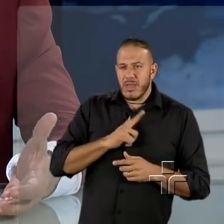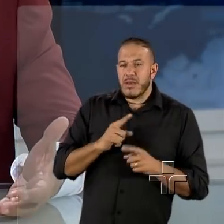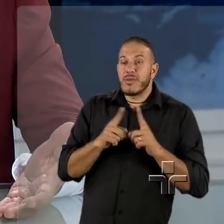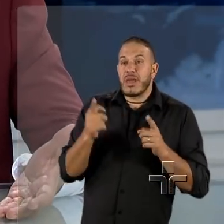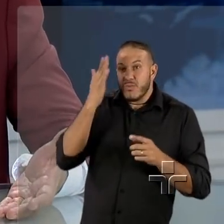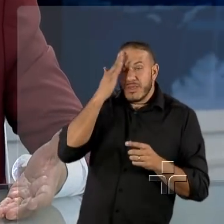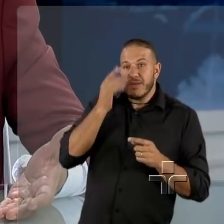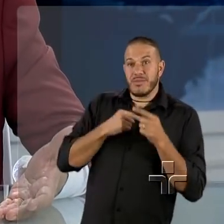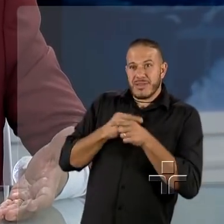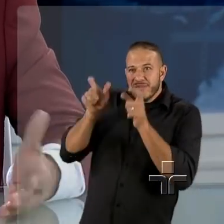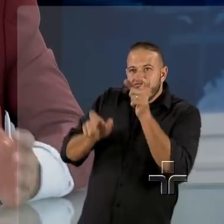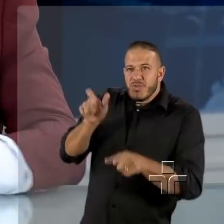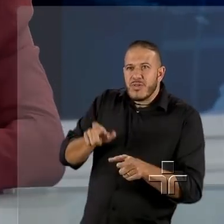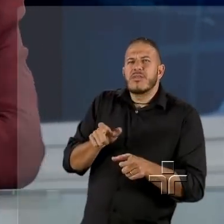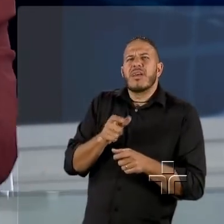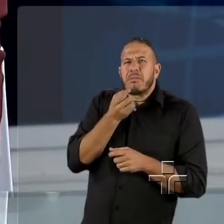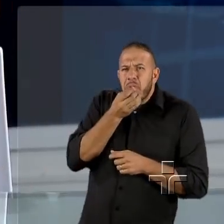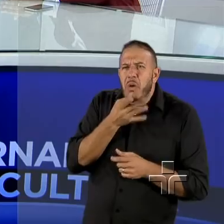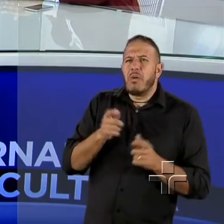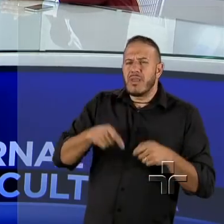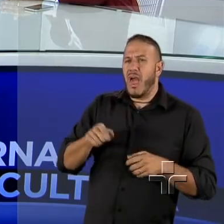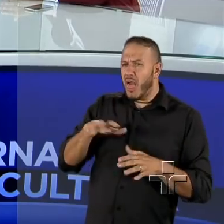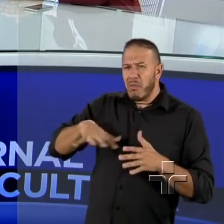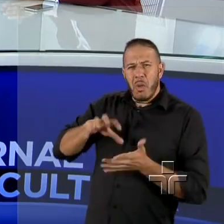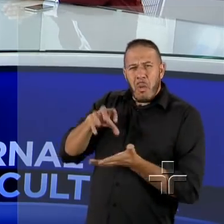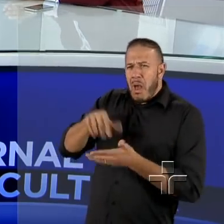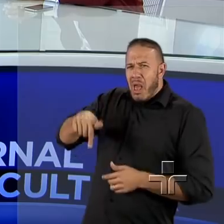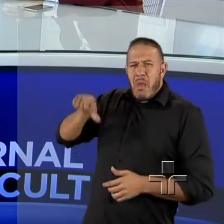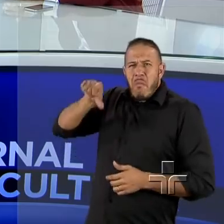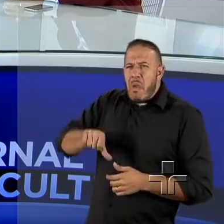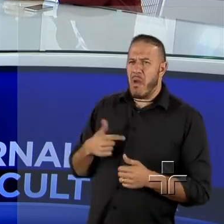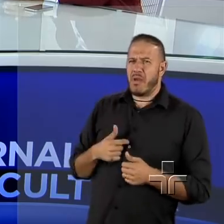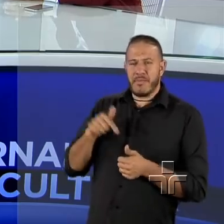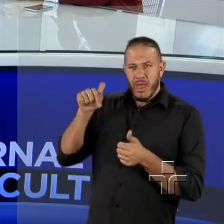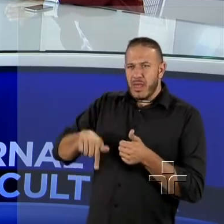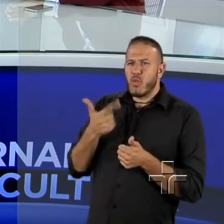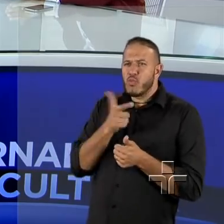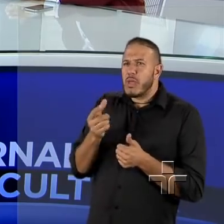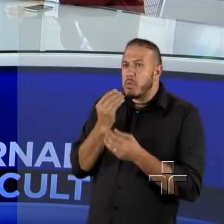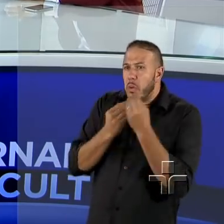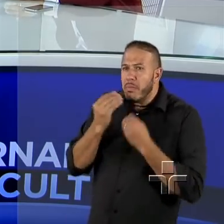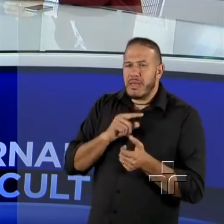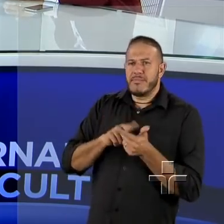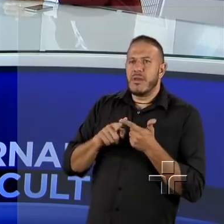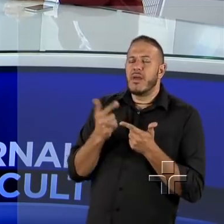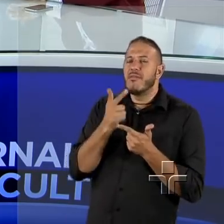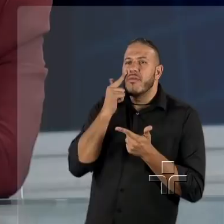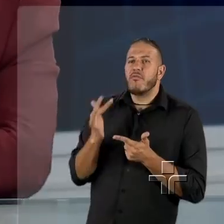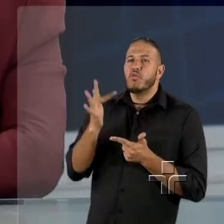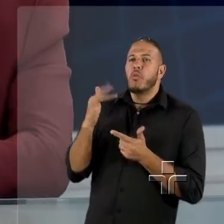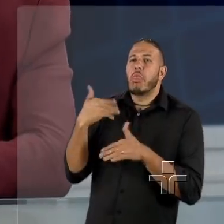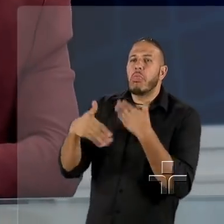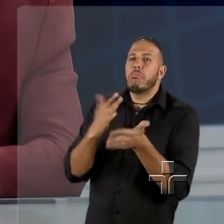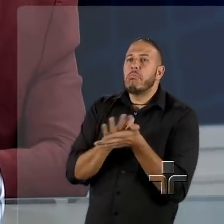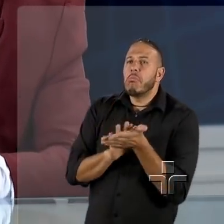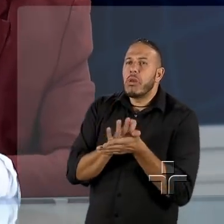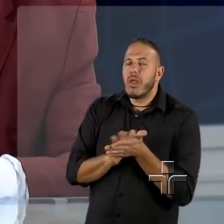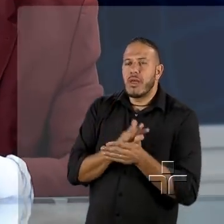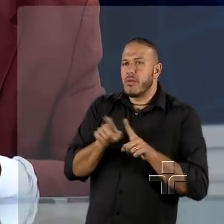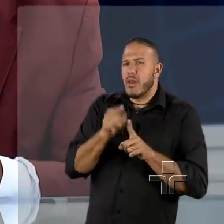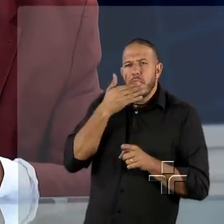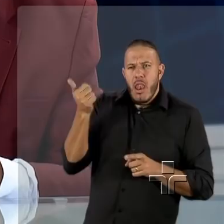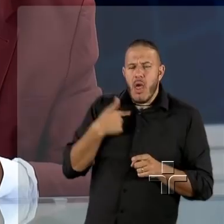ilegalmente, incluindo brasileiros. Pelo menos 49 crianças brasileiras estão separadas das famílias. E os